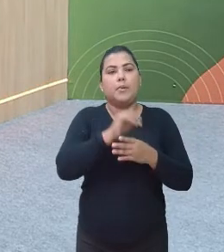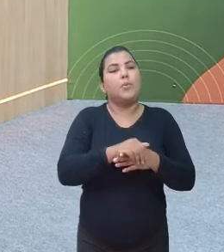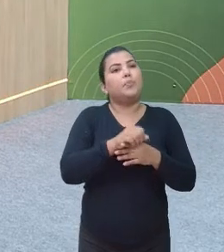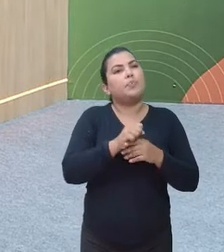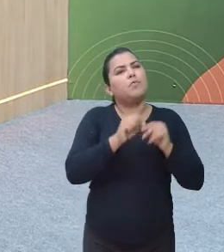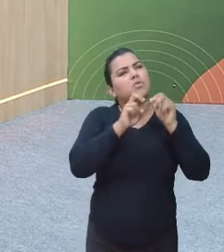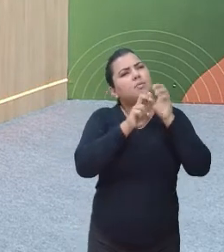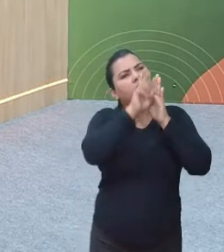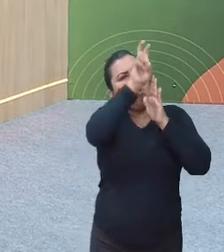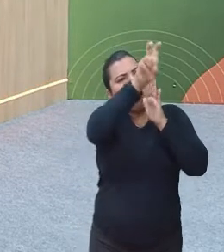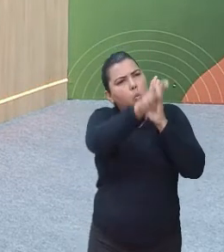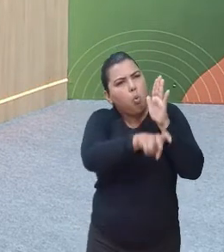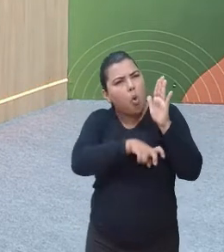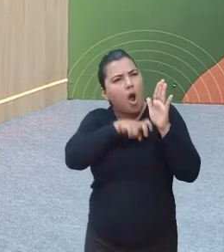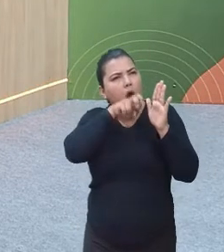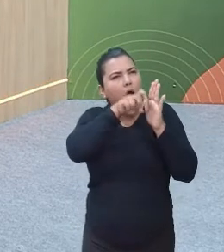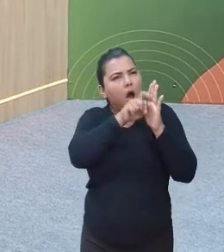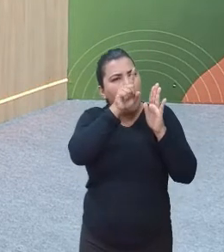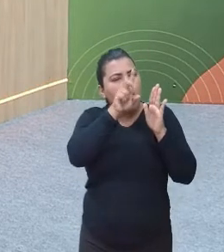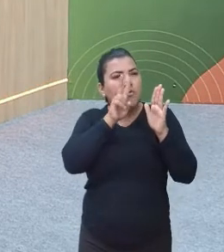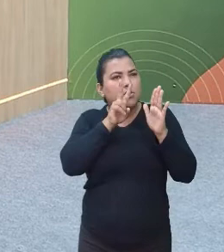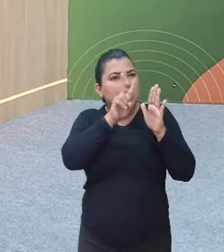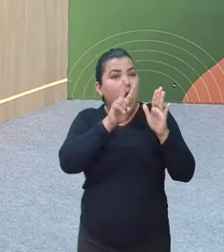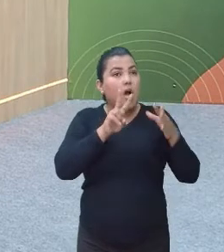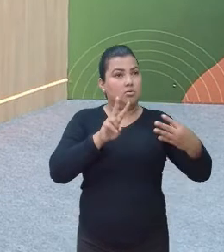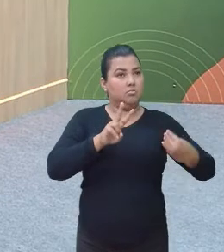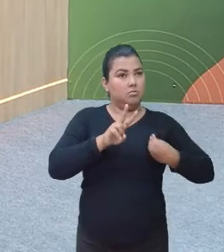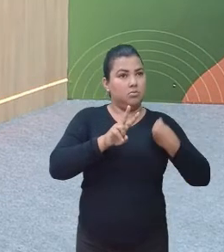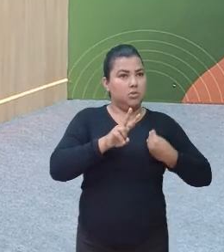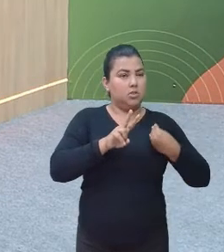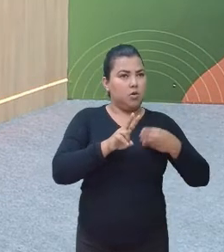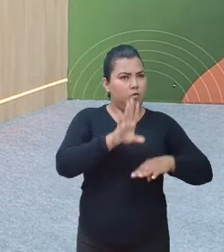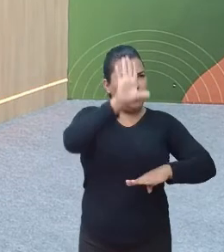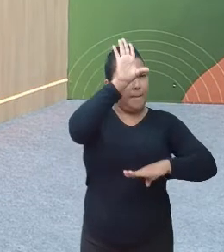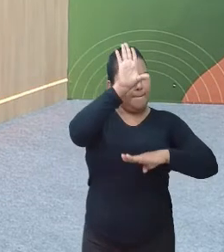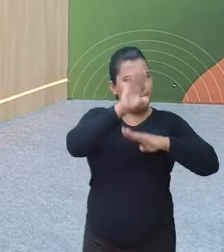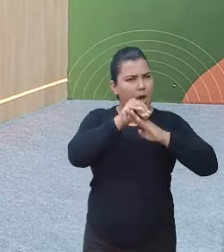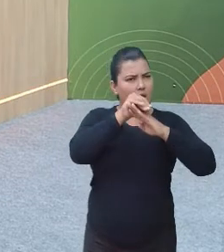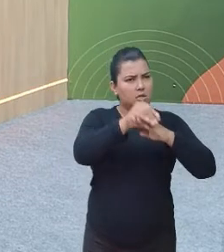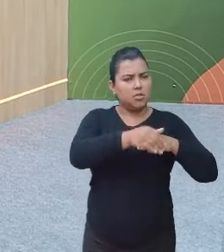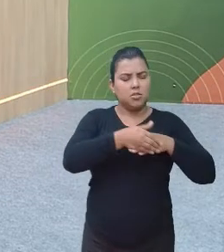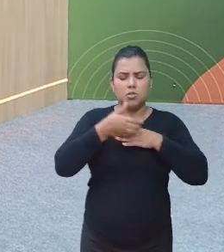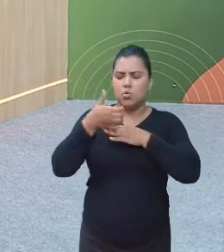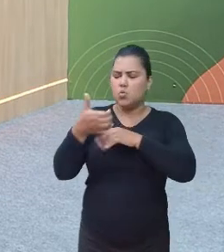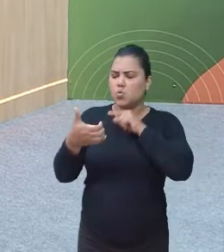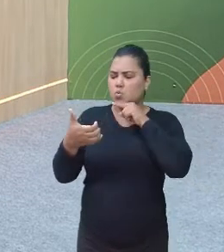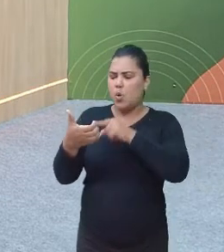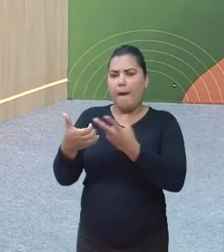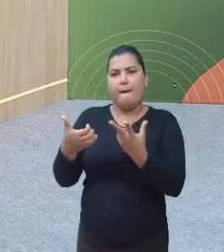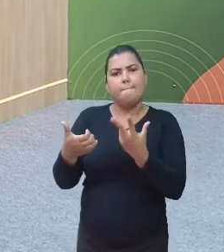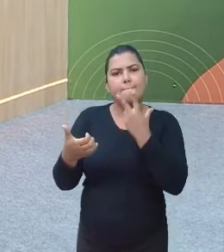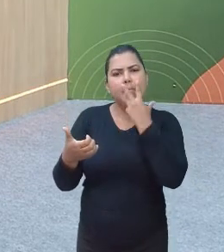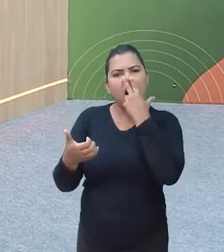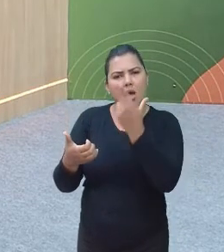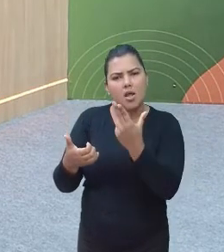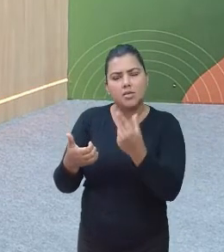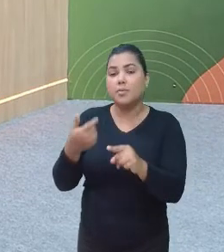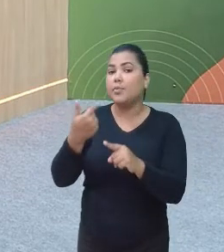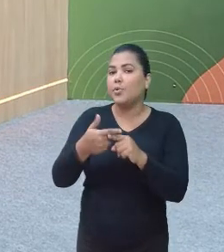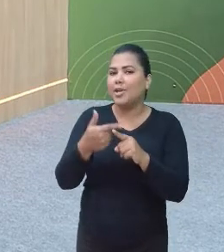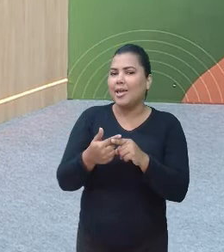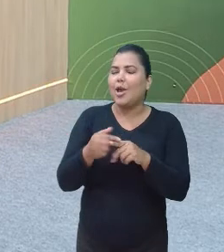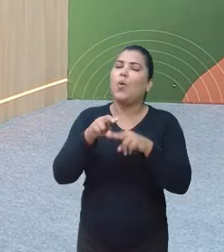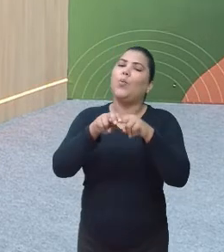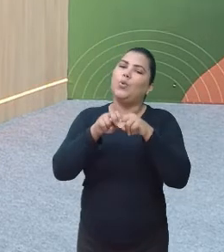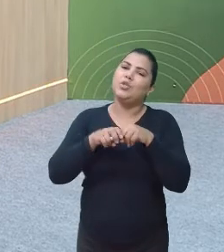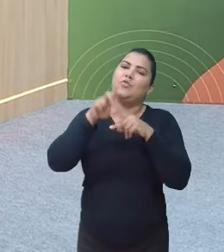uma imagem ou para um vídeo do meu celular, ela se parece muito. E ela se parece porque elas são imagens semelhantes,